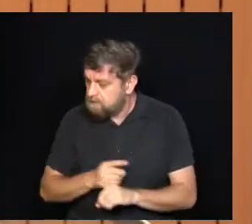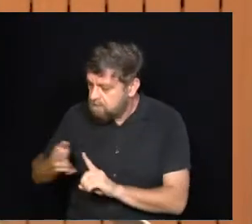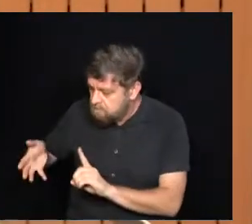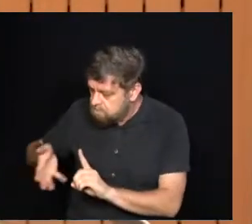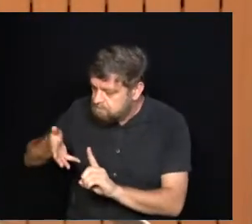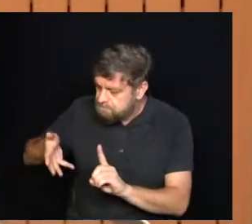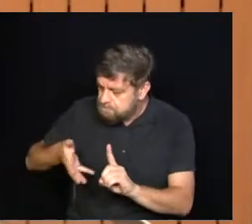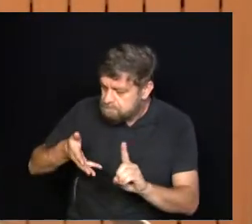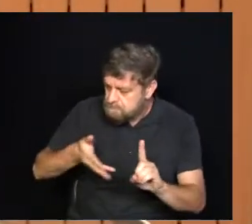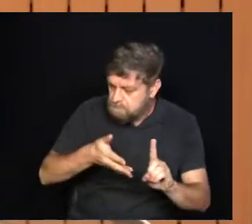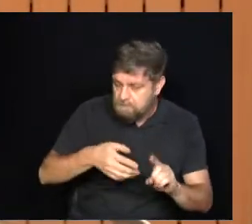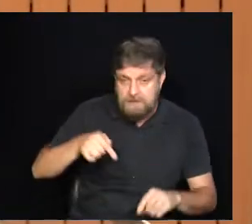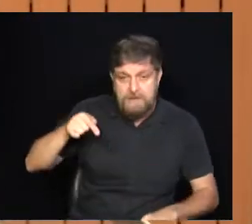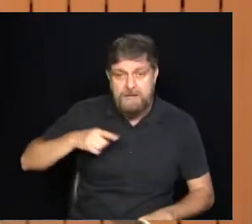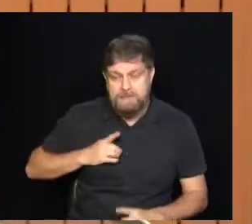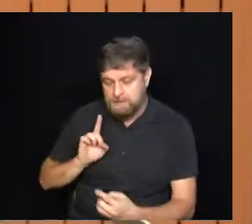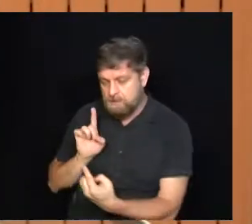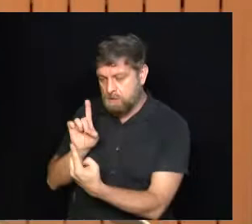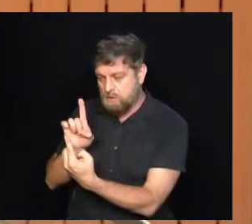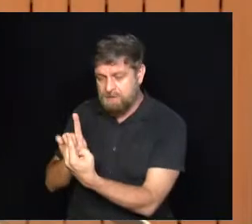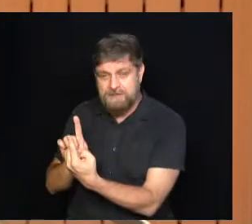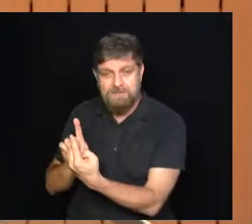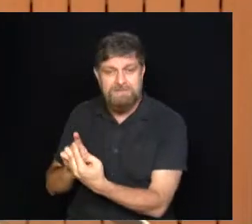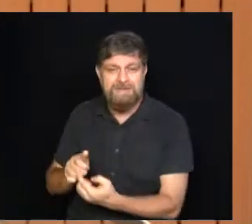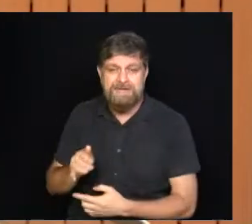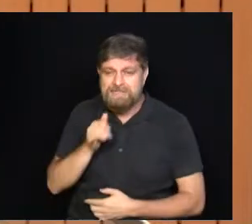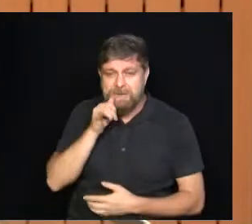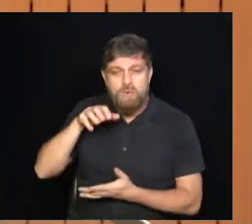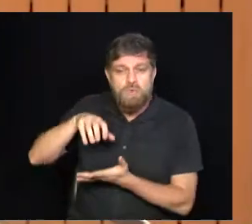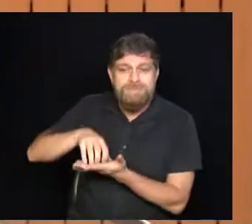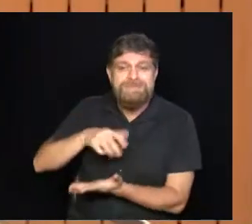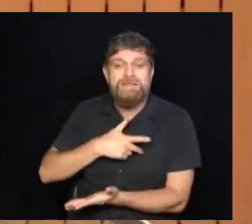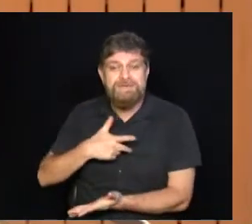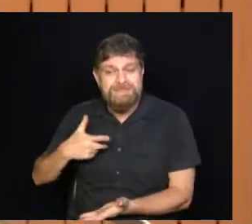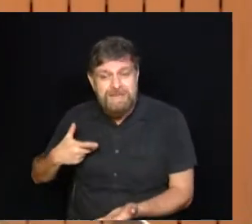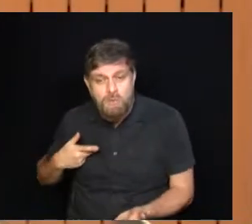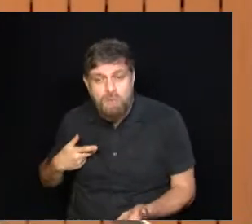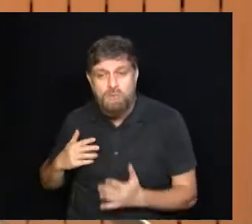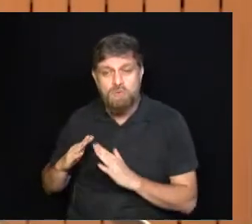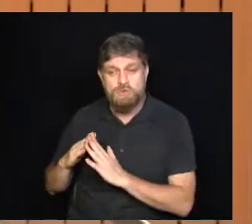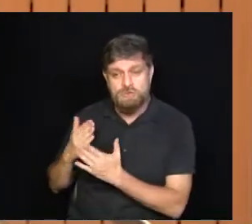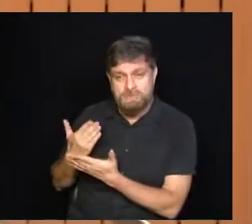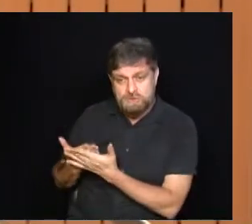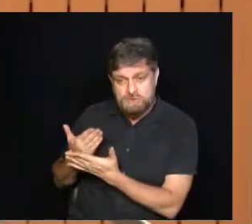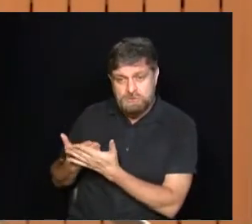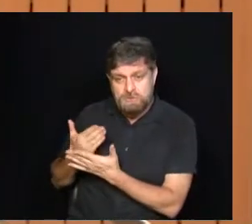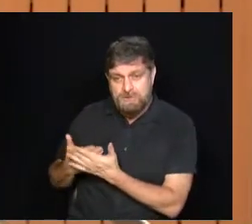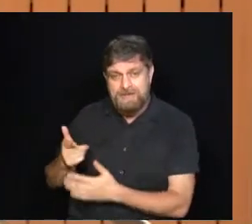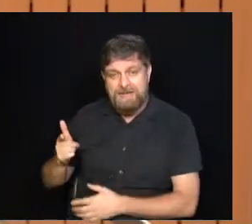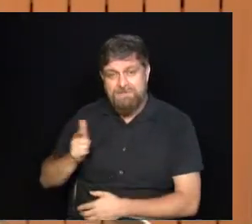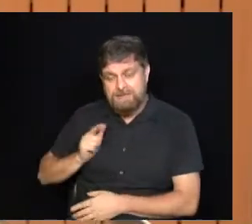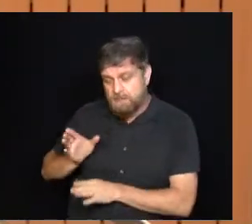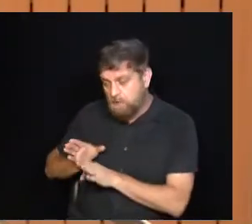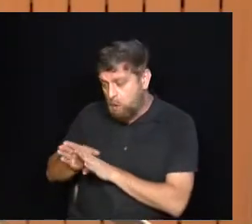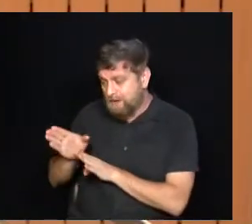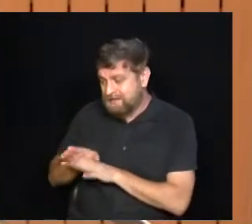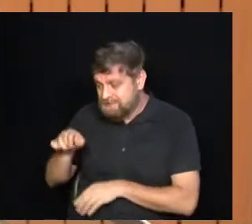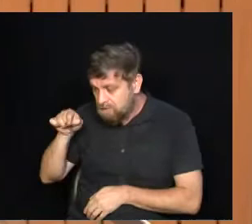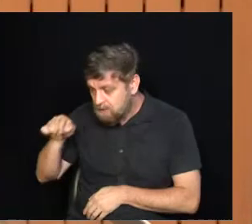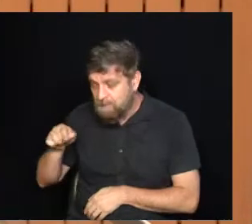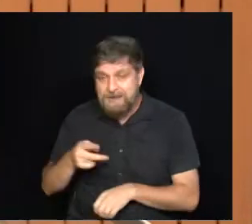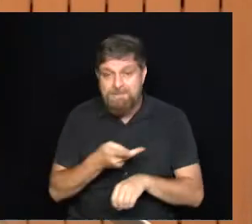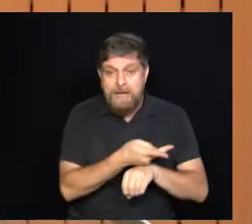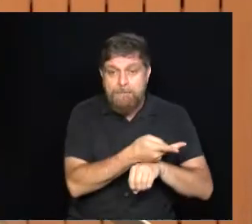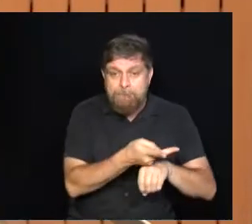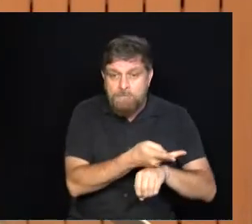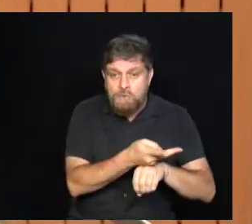que acolheu essa mulher num centro de saúde ou numa escola, a partir de uma orientação ou de alguma